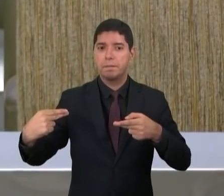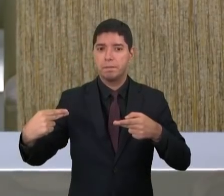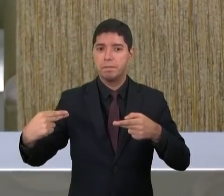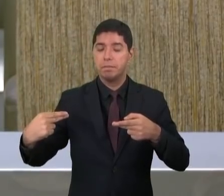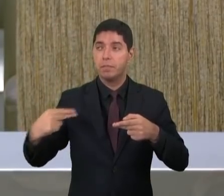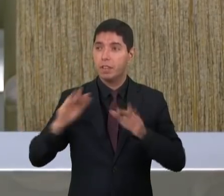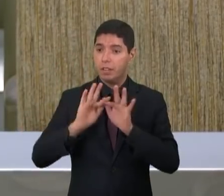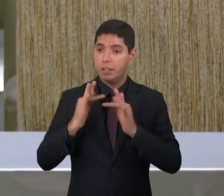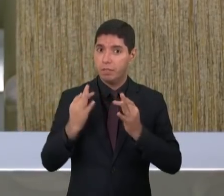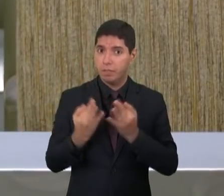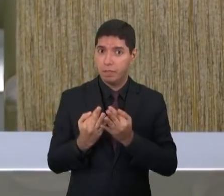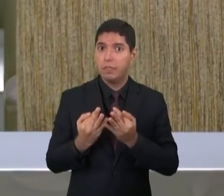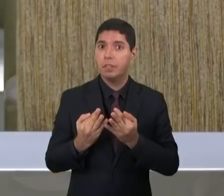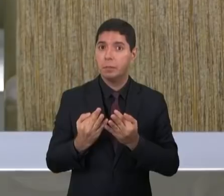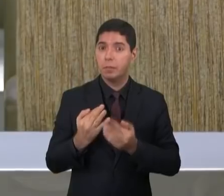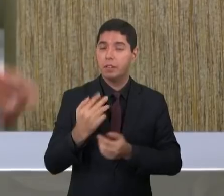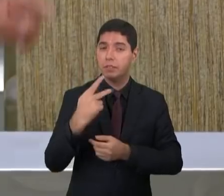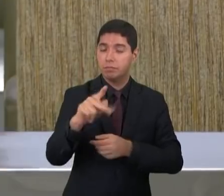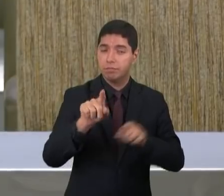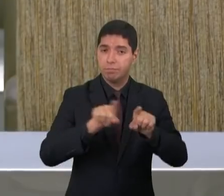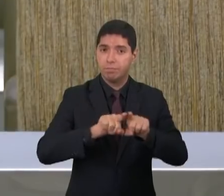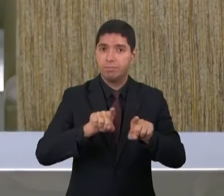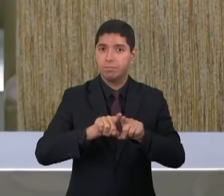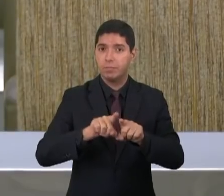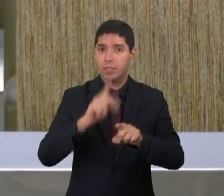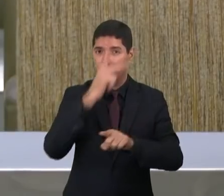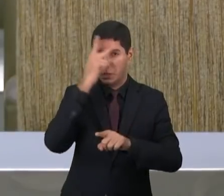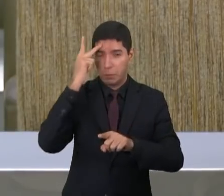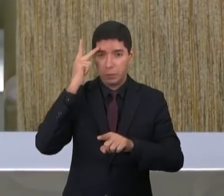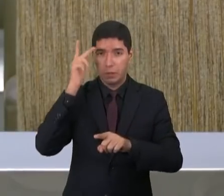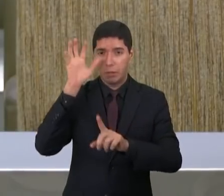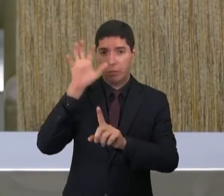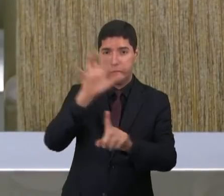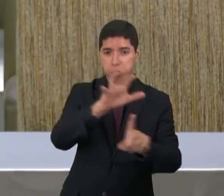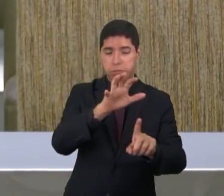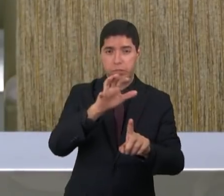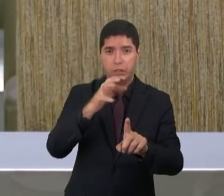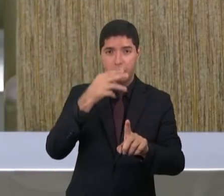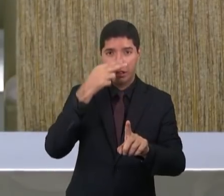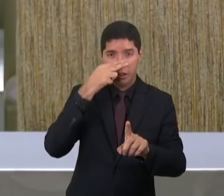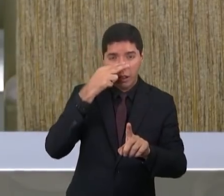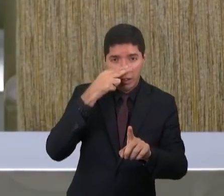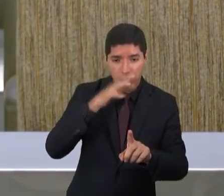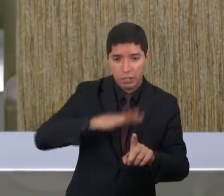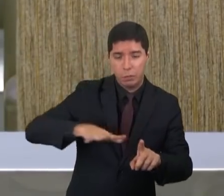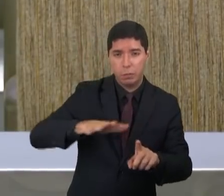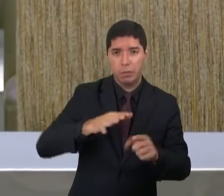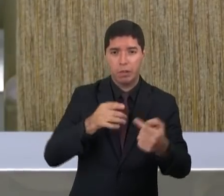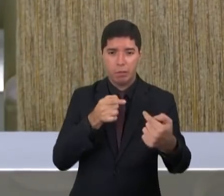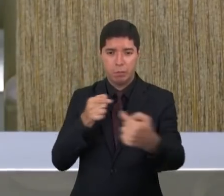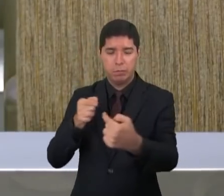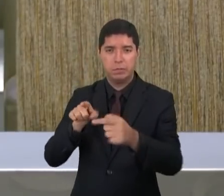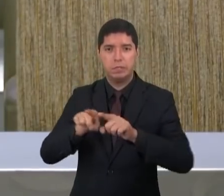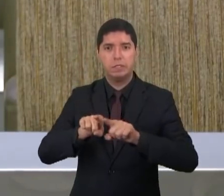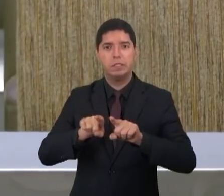tua família, aqueles que se erguem contra a igreja, esta igreja está dizendo: defende-nos,